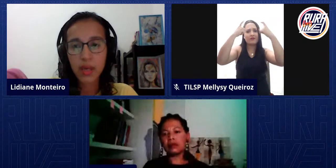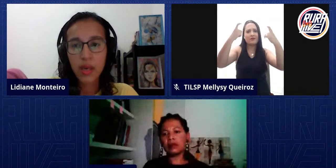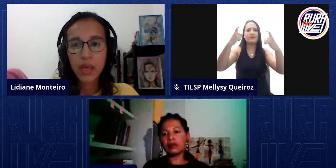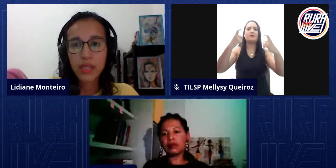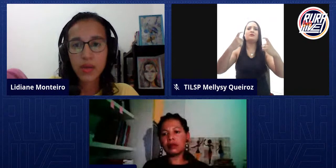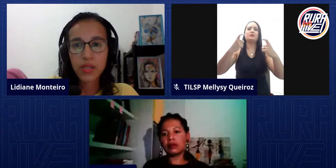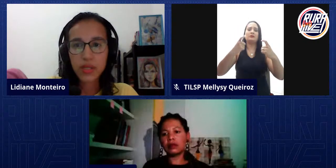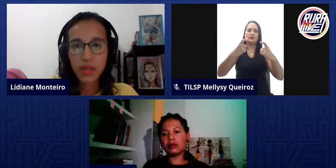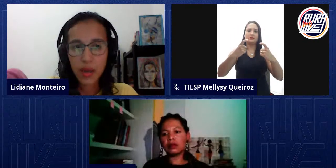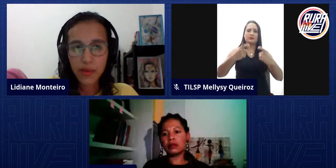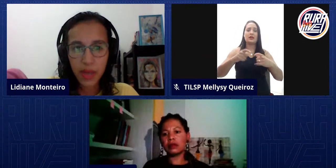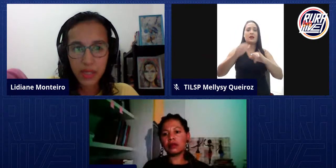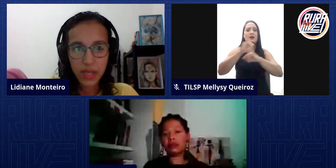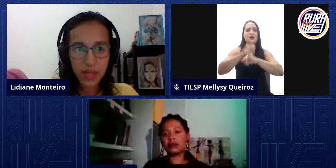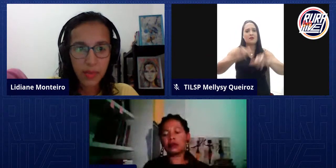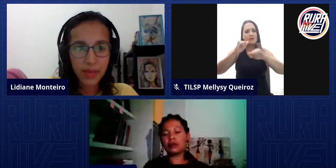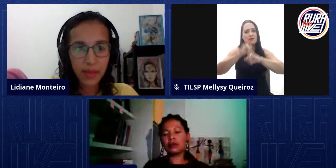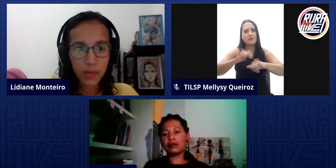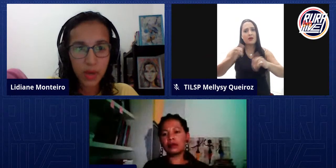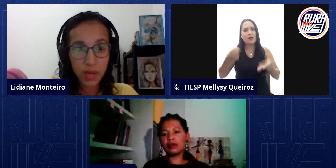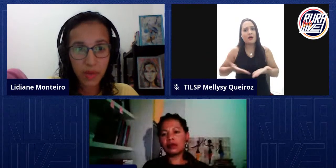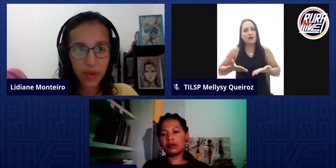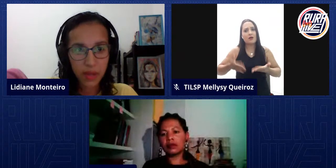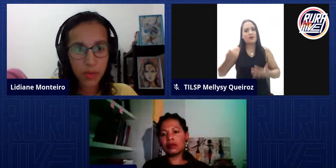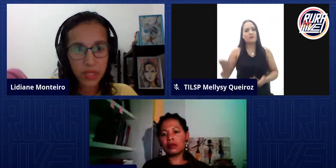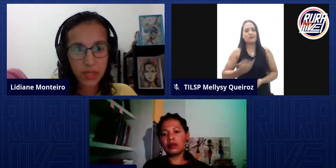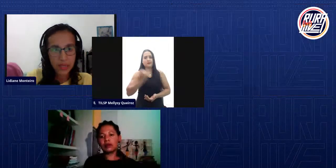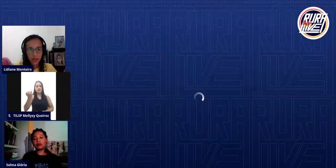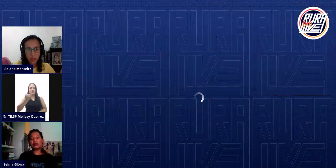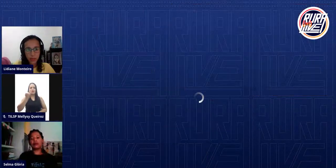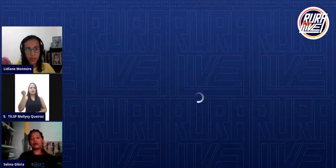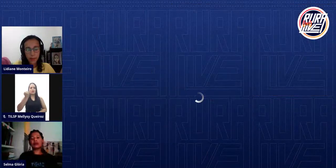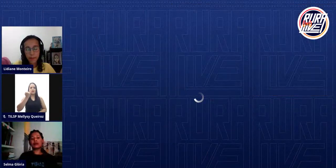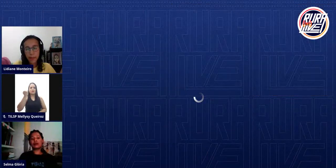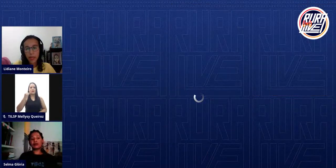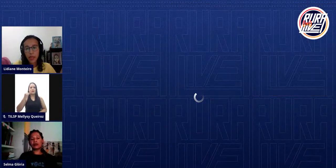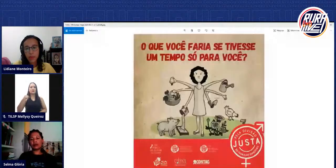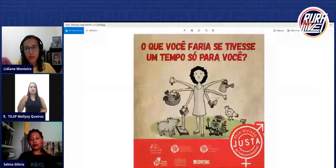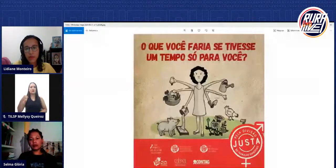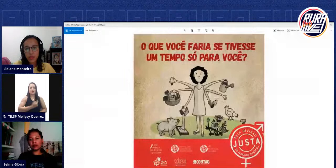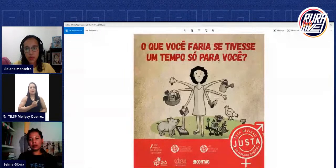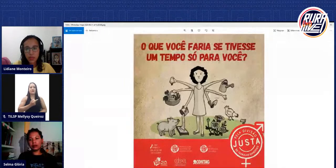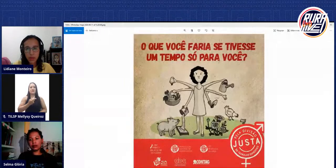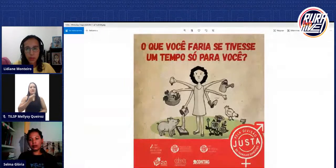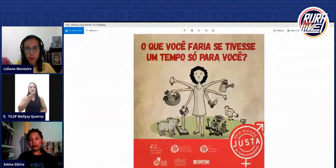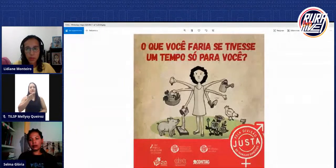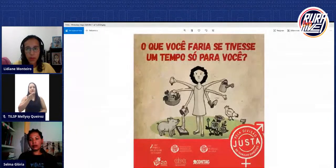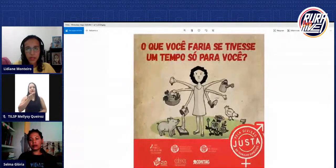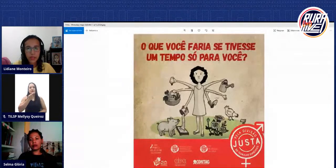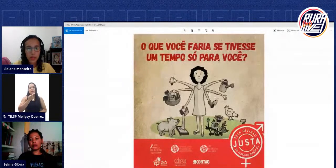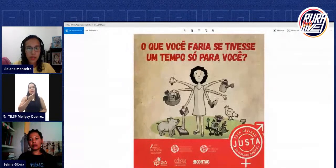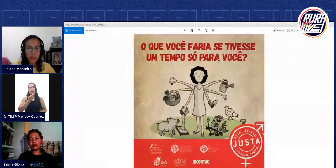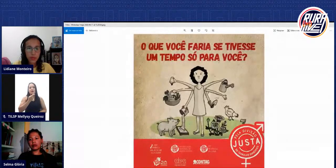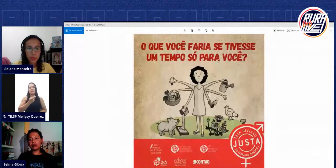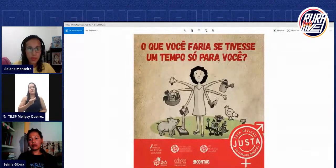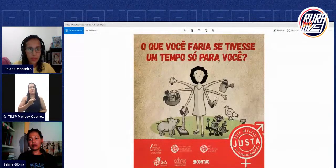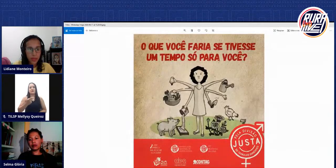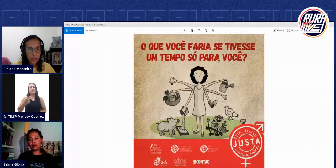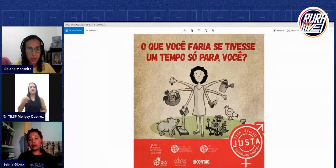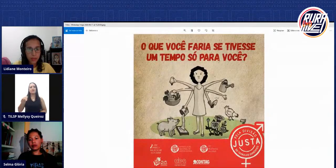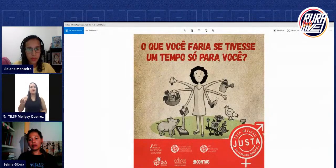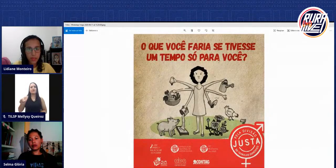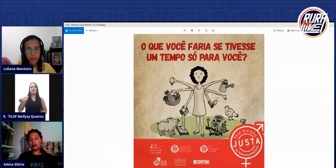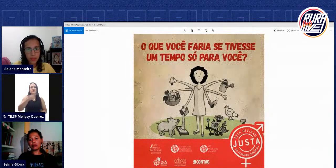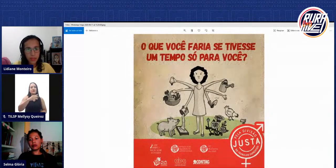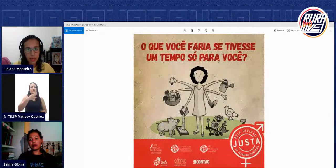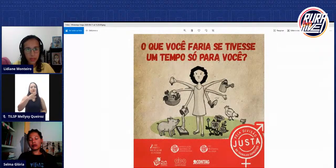importante. Então, a gente está aí já na metade do programa falando bastante dessa campanha, e para vocês conhecerem um pouco mais, né, a gente tem os materiais